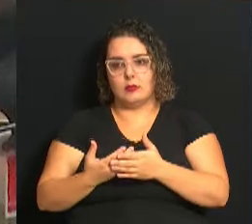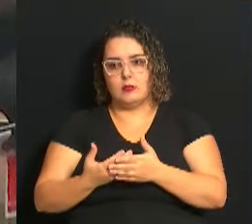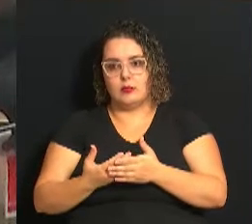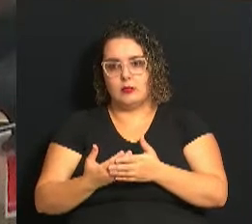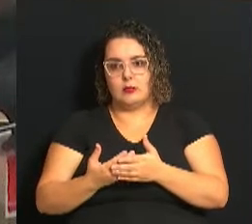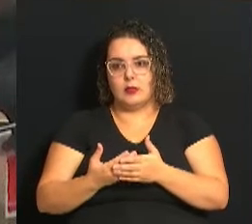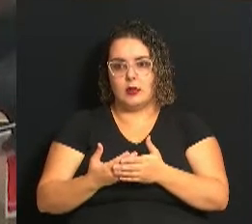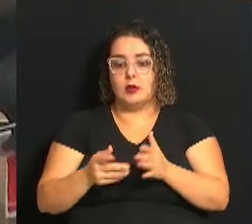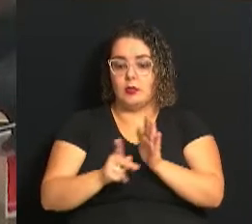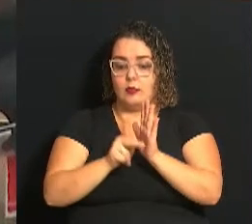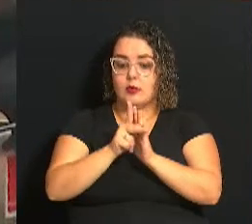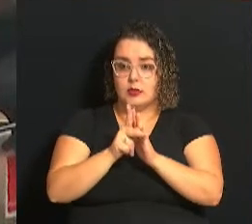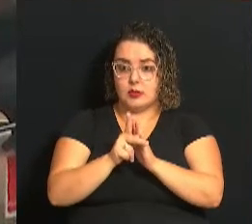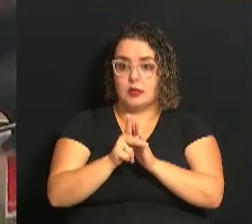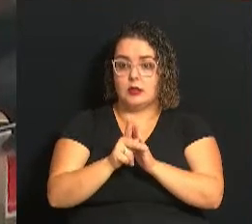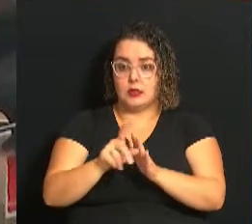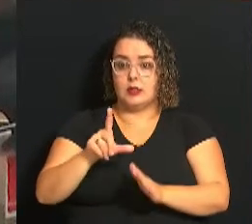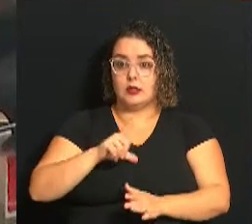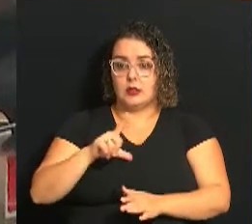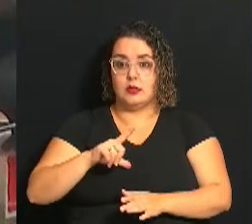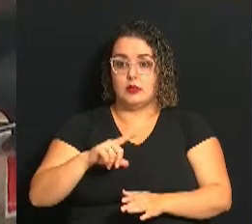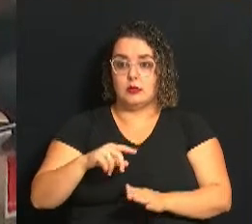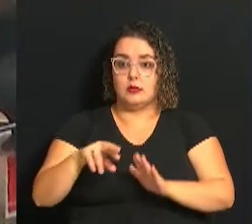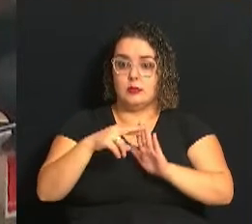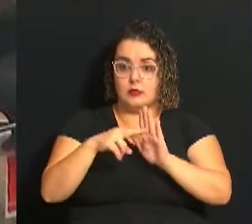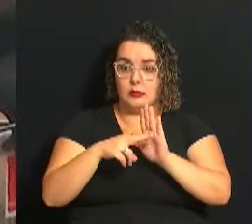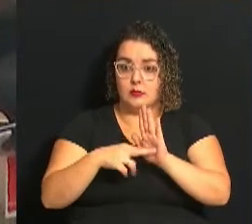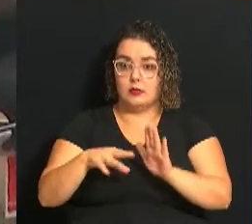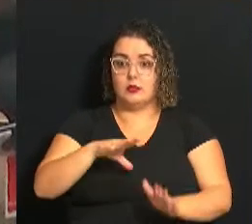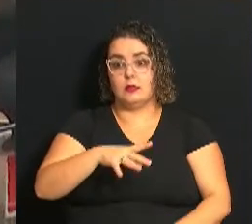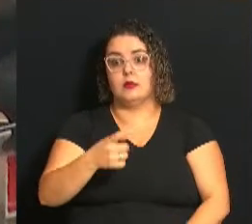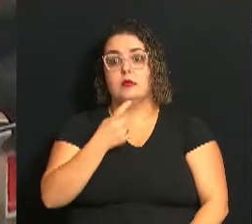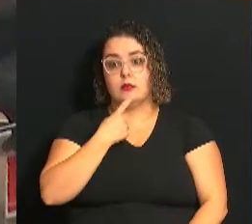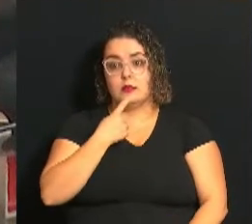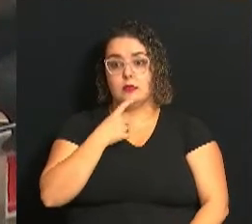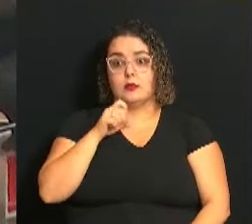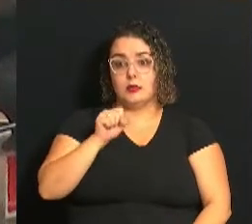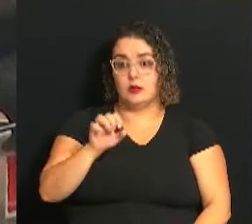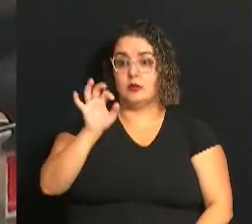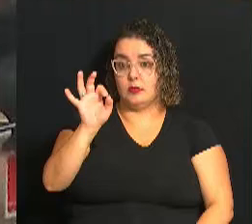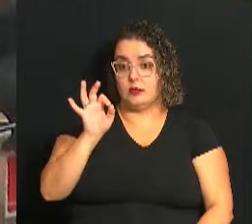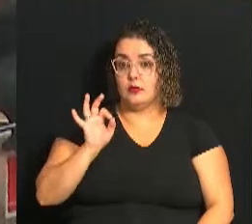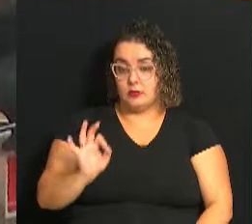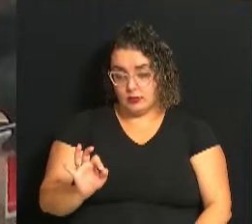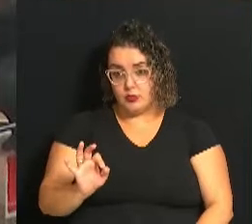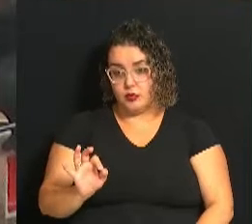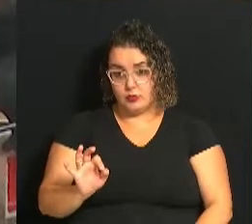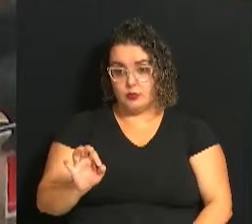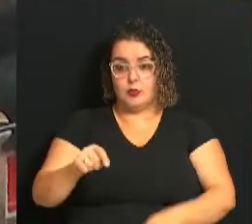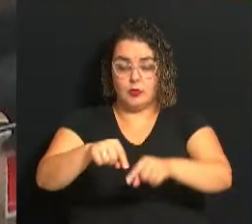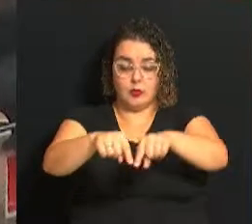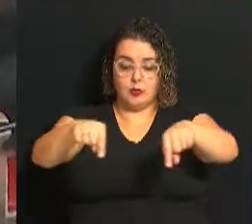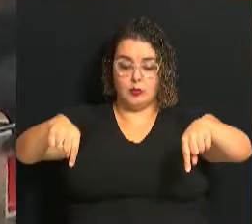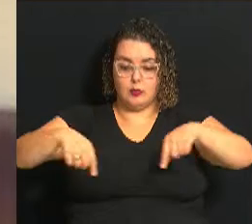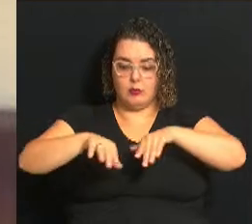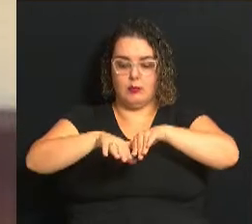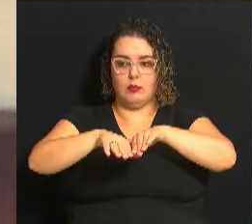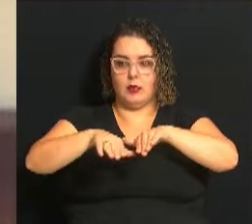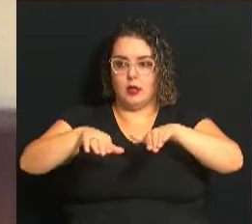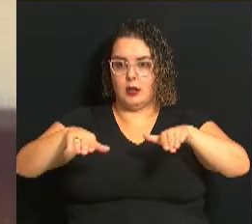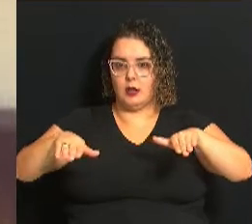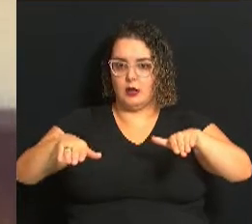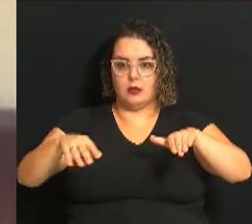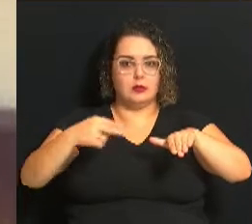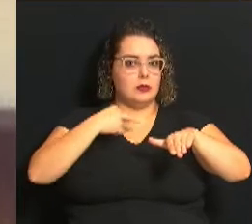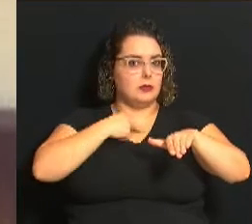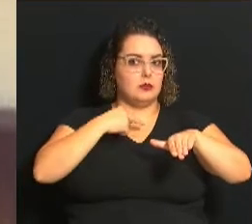ele traz também o regramento do restante do município, que fala que é em pelo menos 8%. Então, um terreno muito plano não vai poder ter um